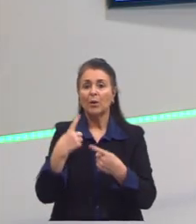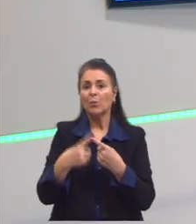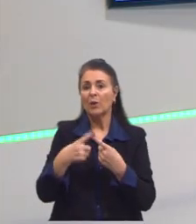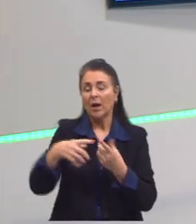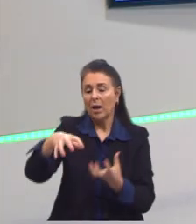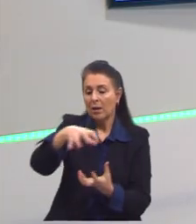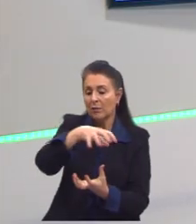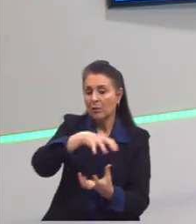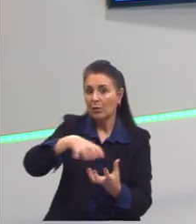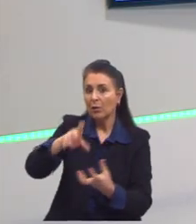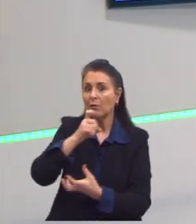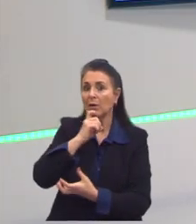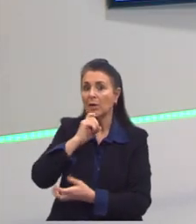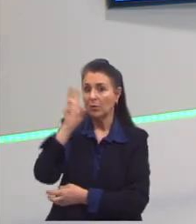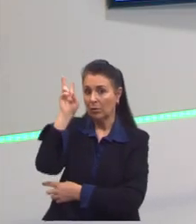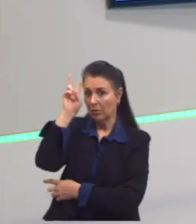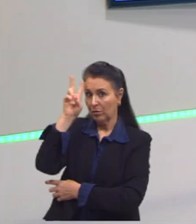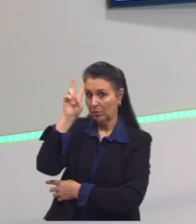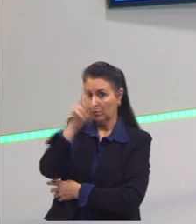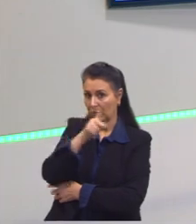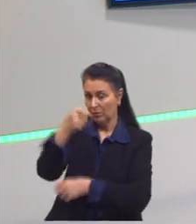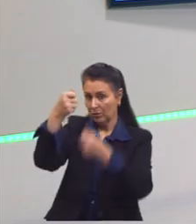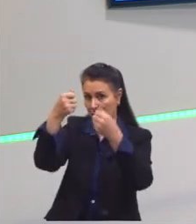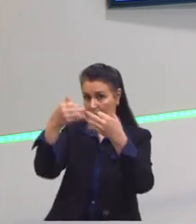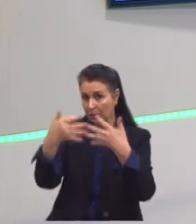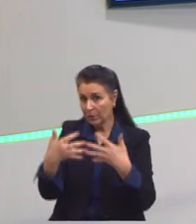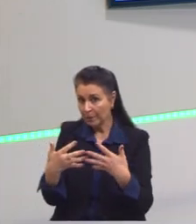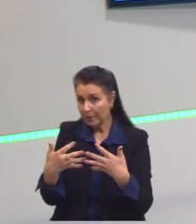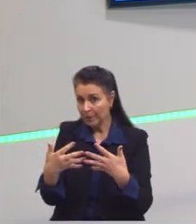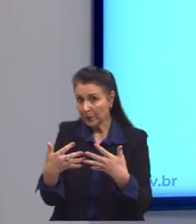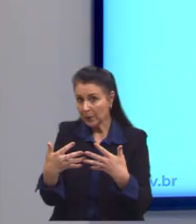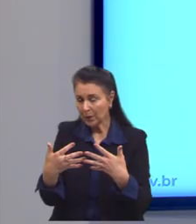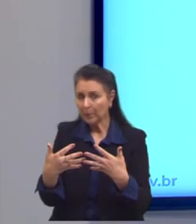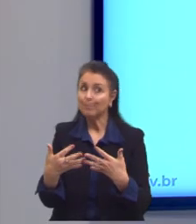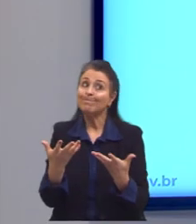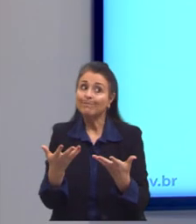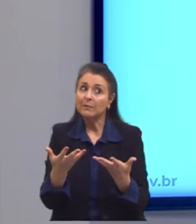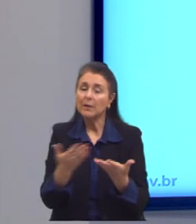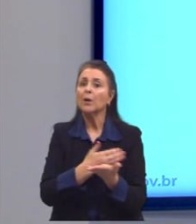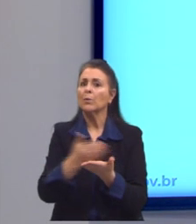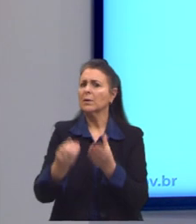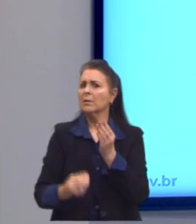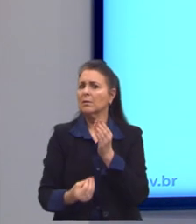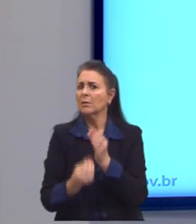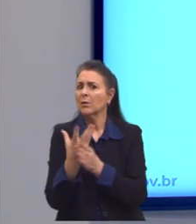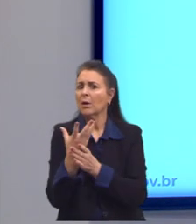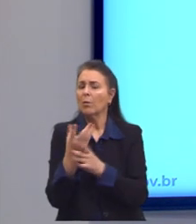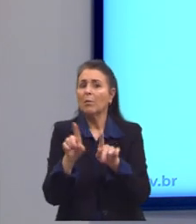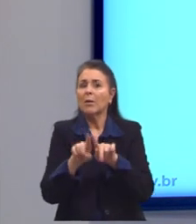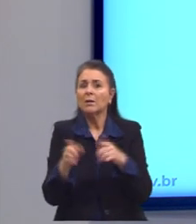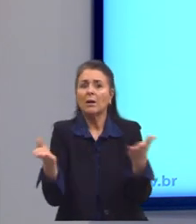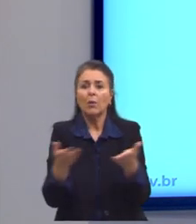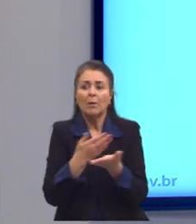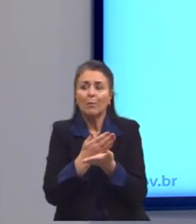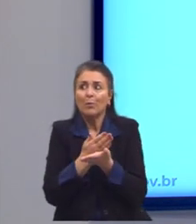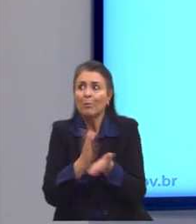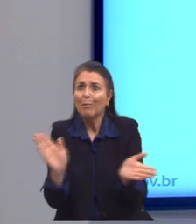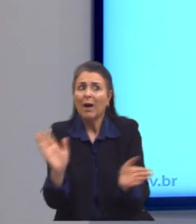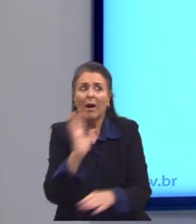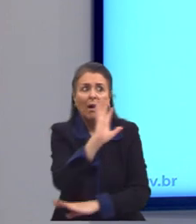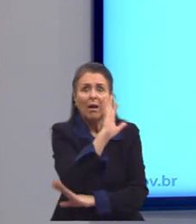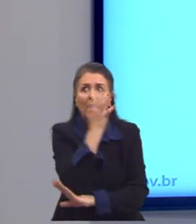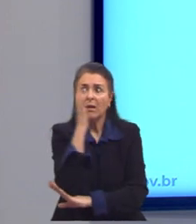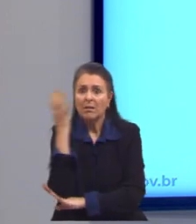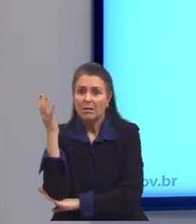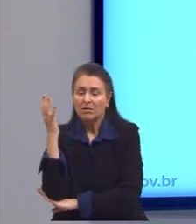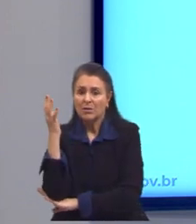revolução Verde lembra bom eu vou entrar com uma produção mas ao mesmo tempo eu vou estar perdendo mata eu vou tá